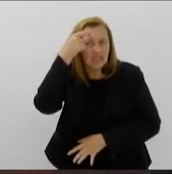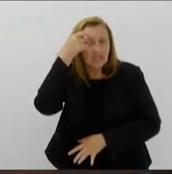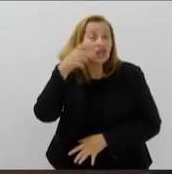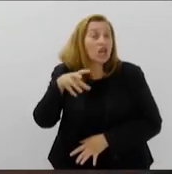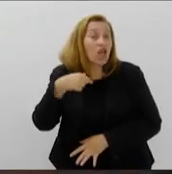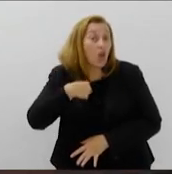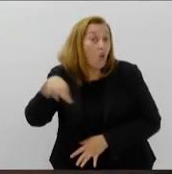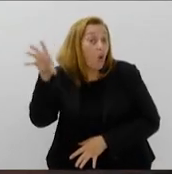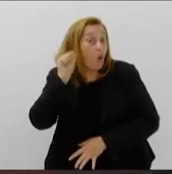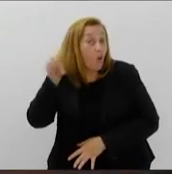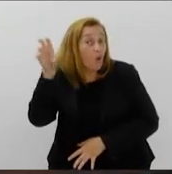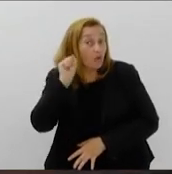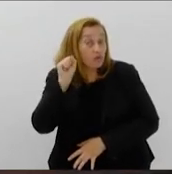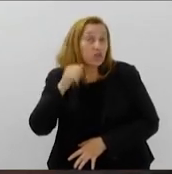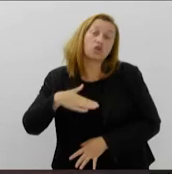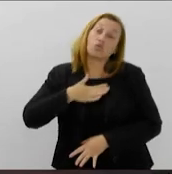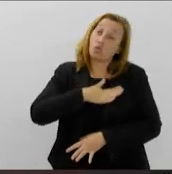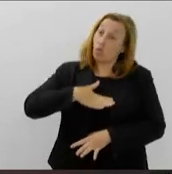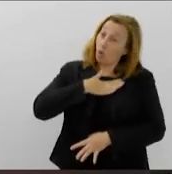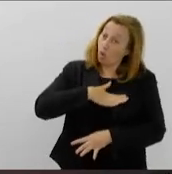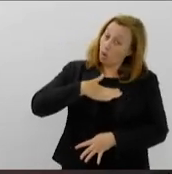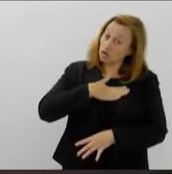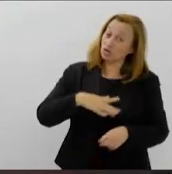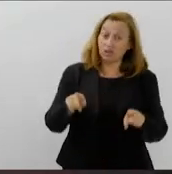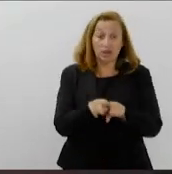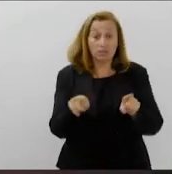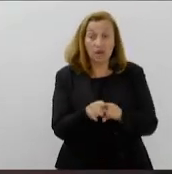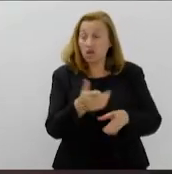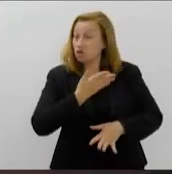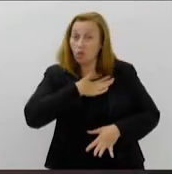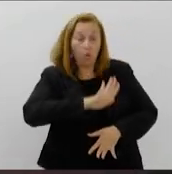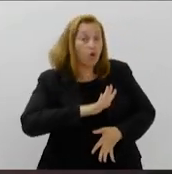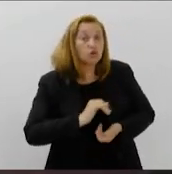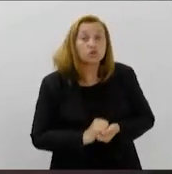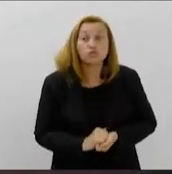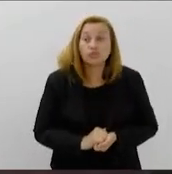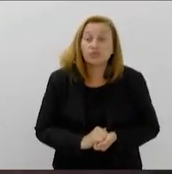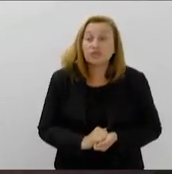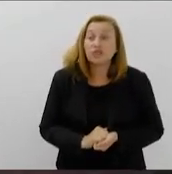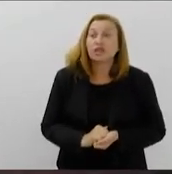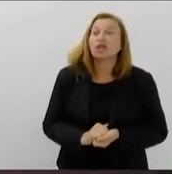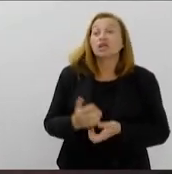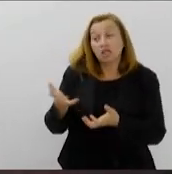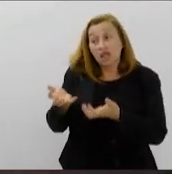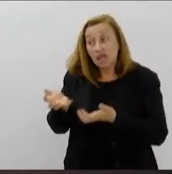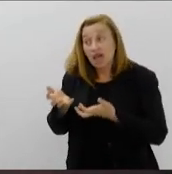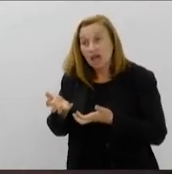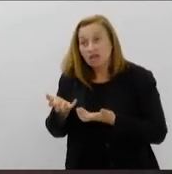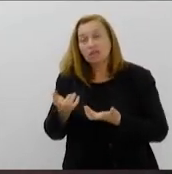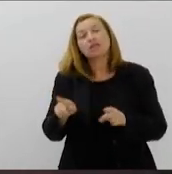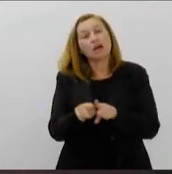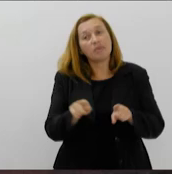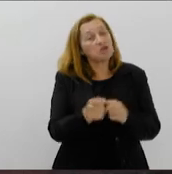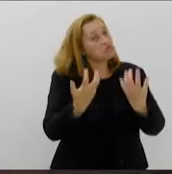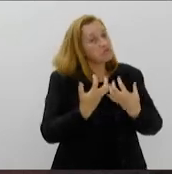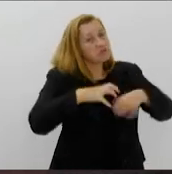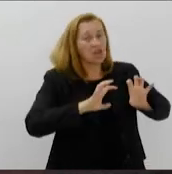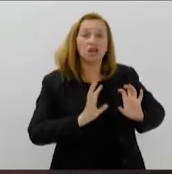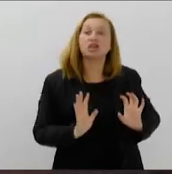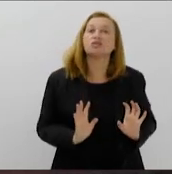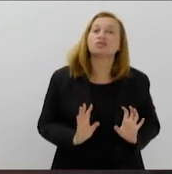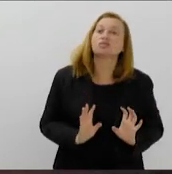ouvir tanto o que gosto, como também o que não gosto, tanto o que quero, como também aquilo que eu